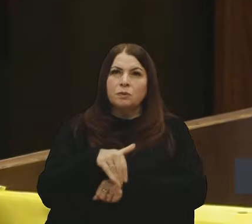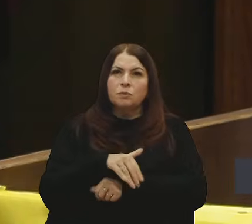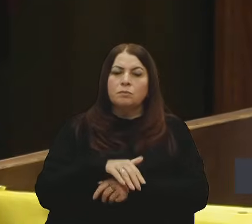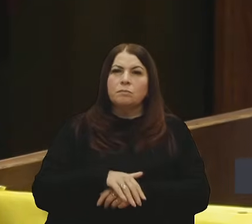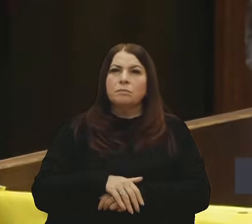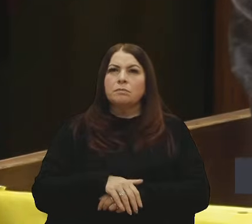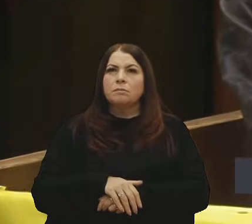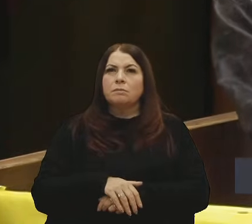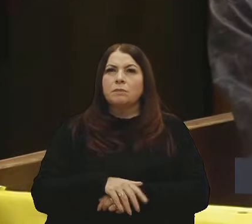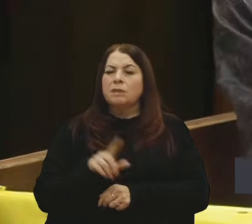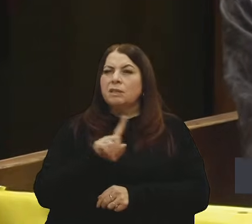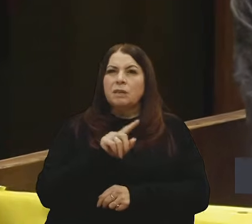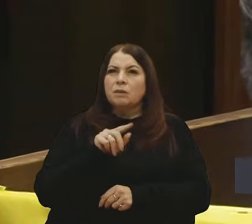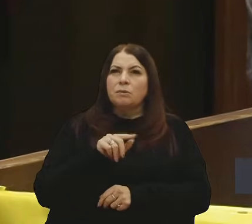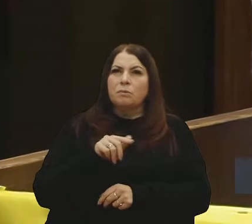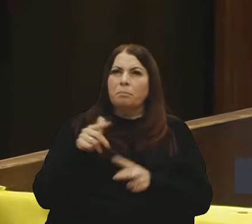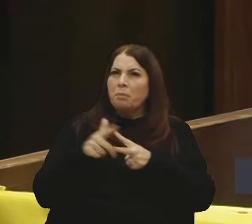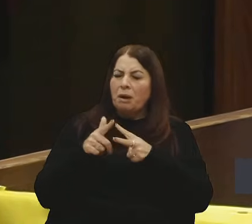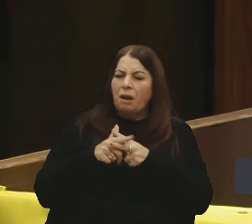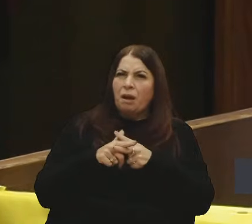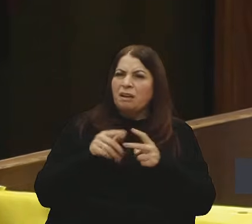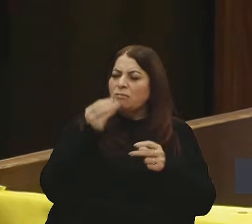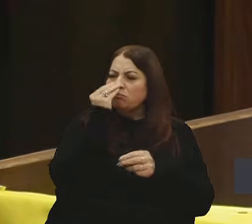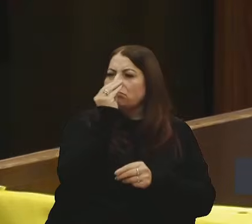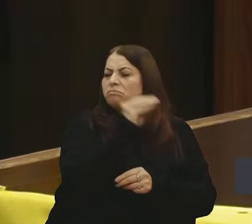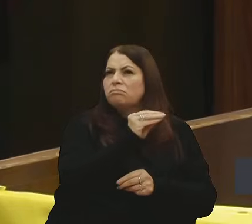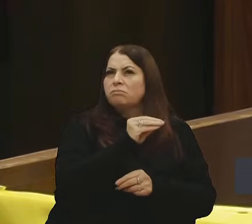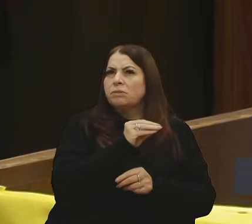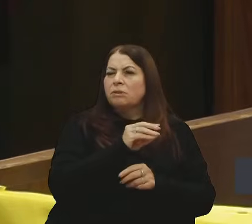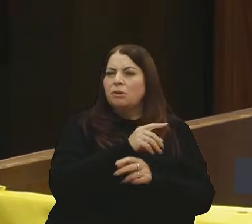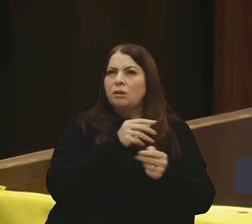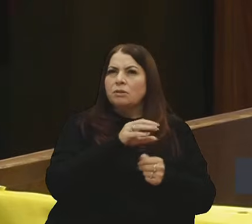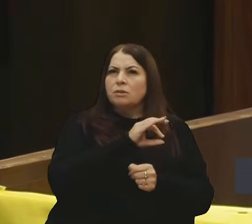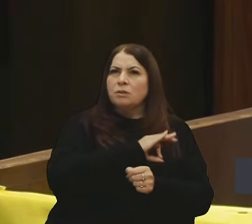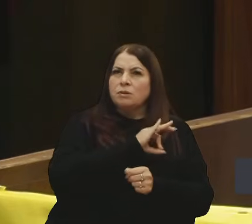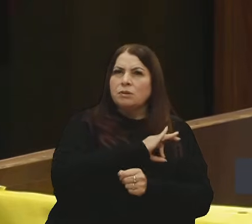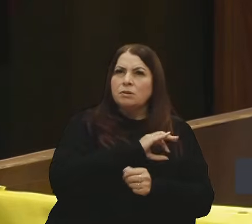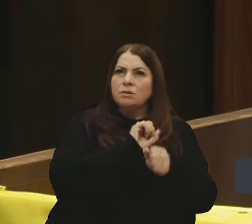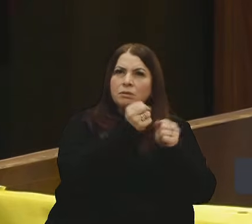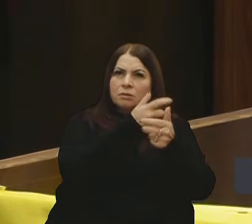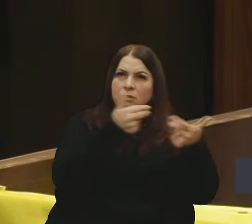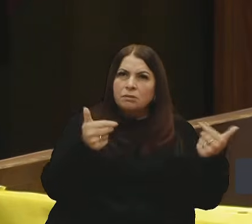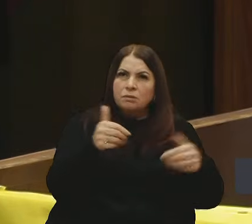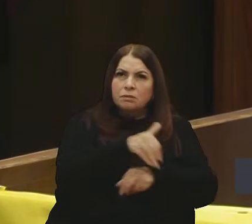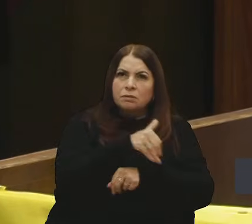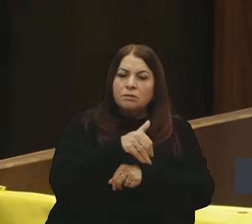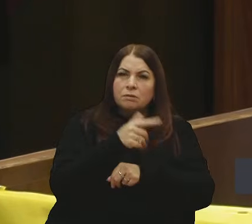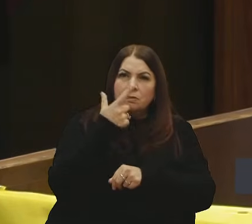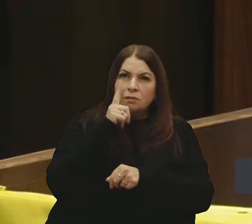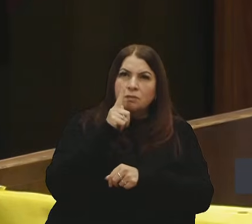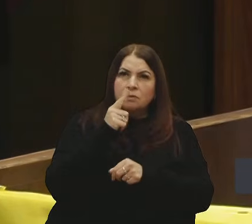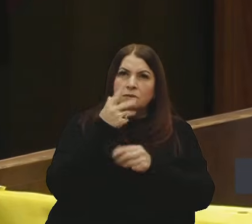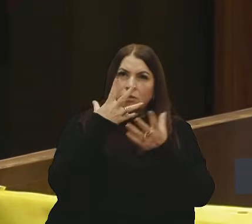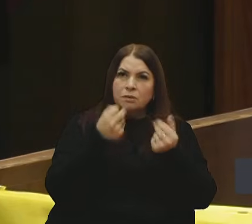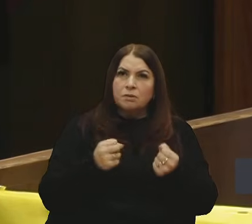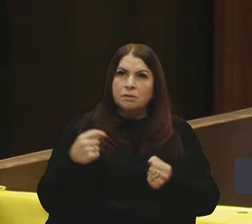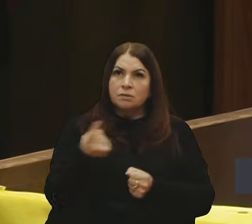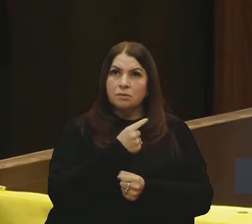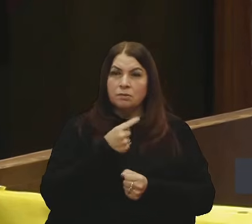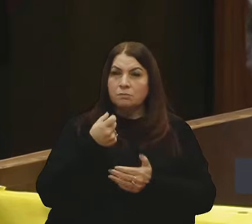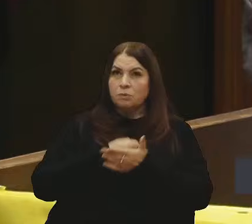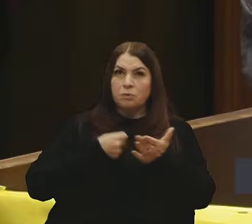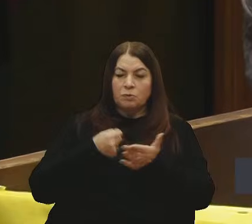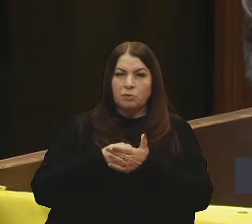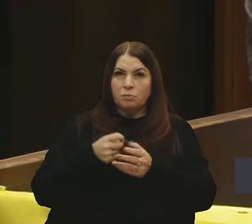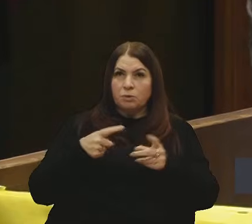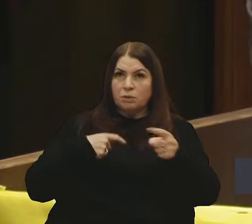não ligar para a polícia. A gente tem sim que quebrar certas coisas para conseguir arrecadar o que a gente quer, porque nenhuma luta, nenhuma